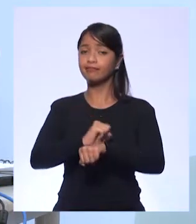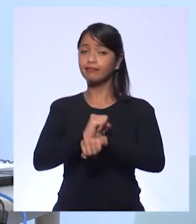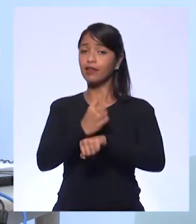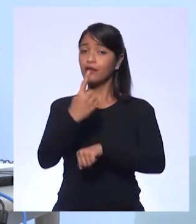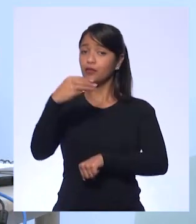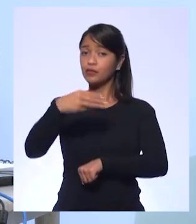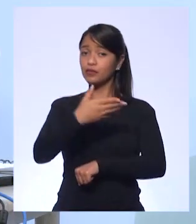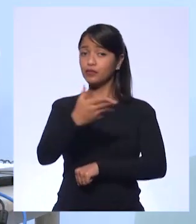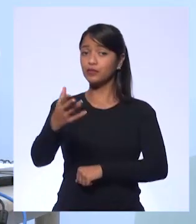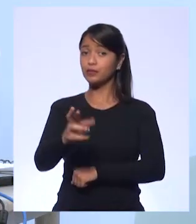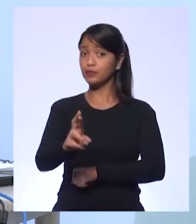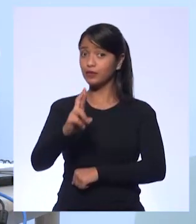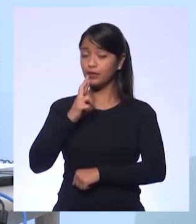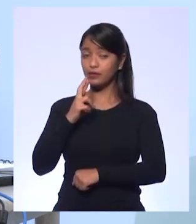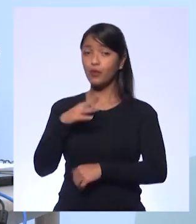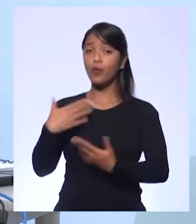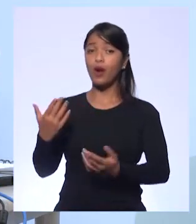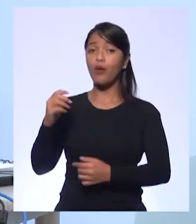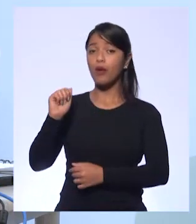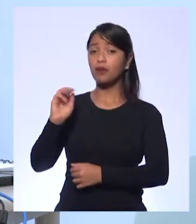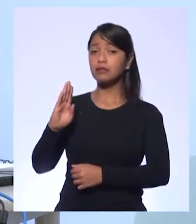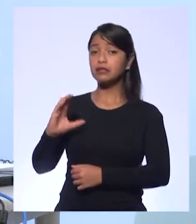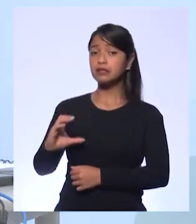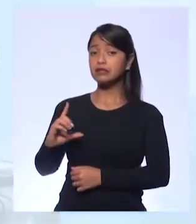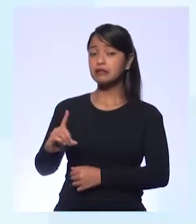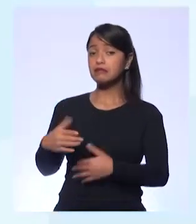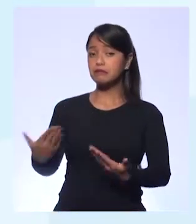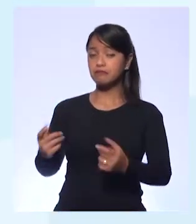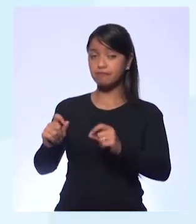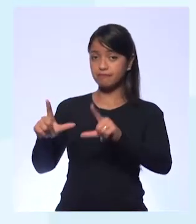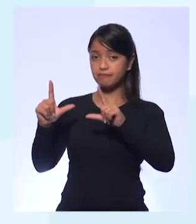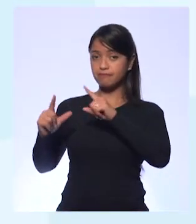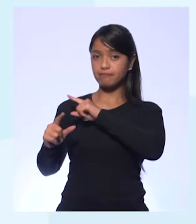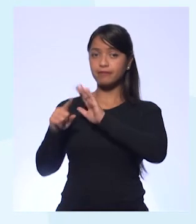para vocês responderem a alternativa. Pode colocar na tela a questão.